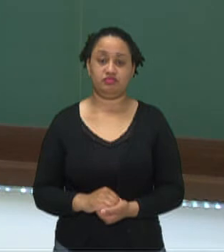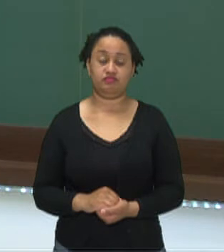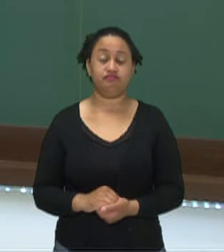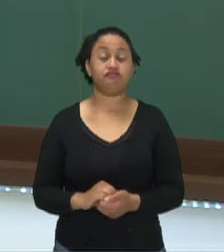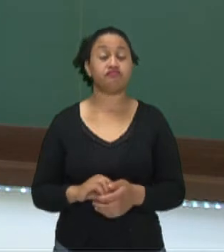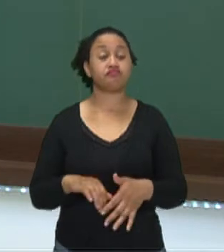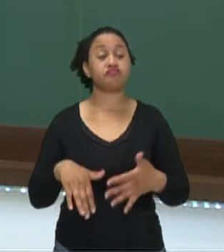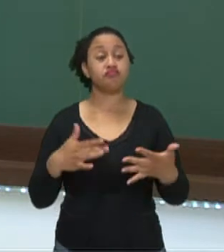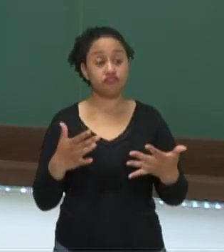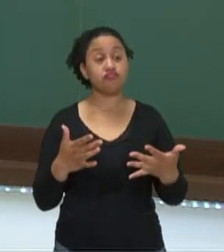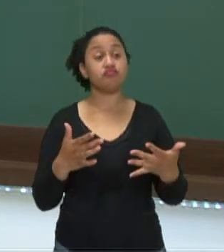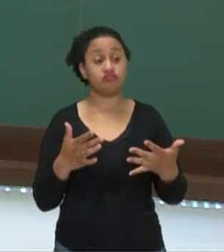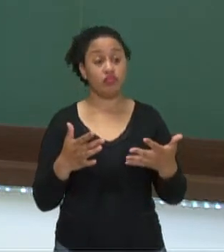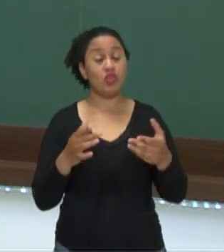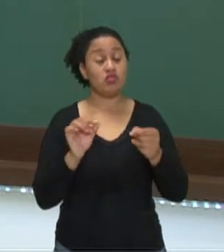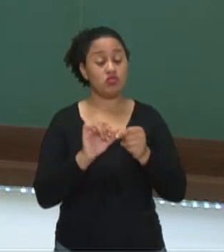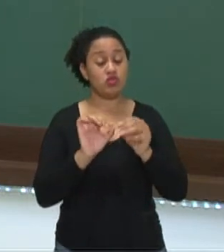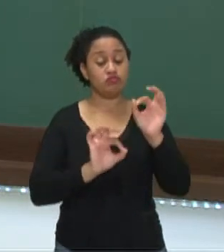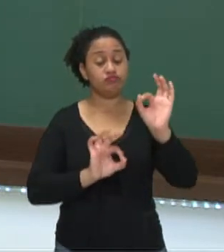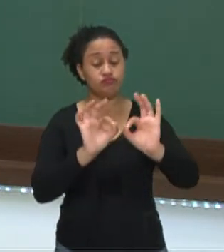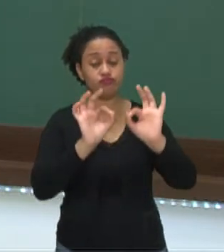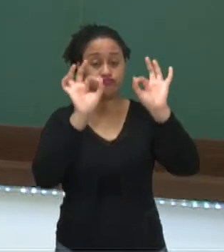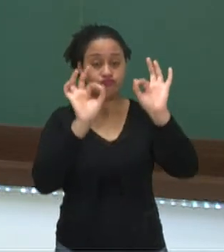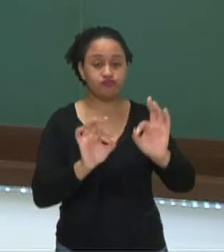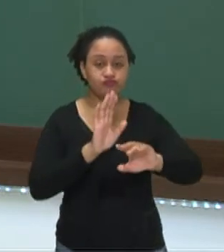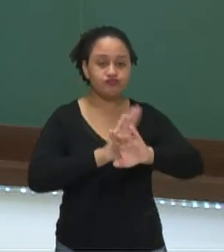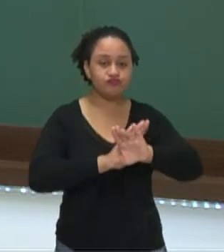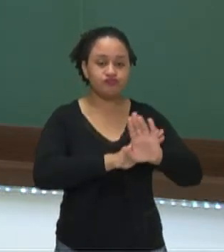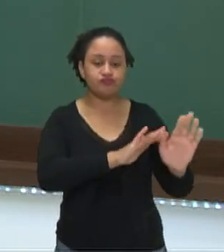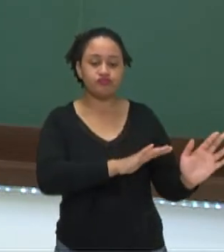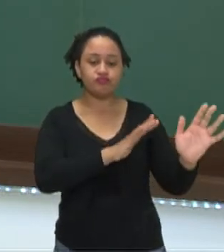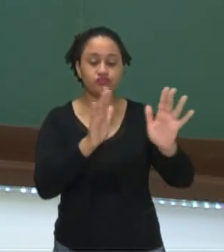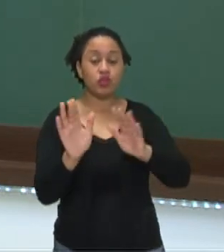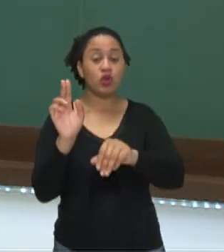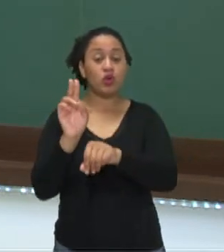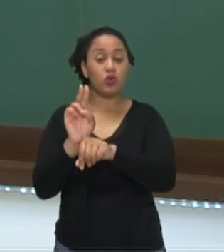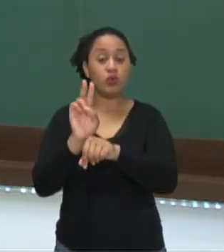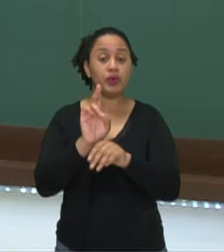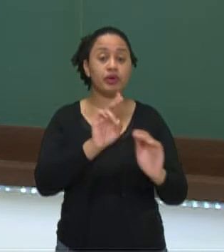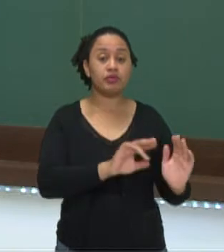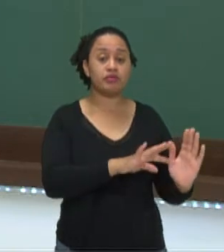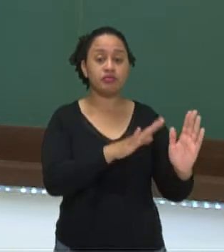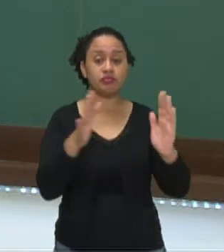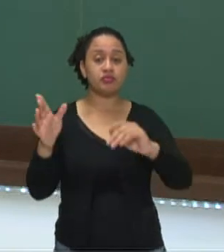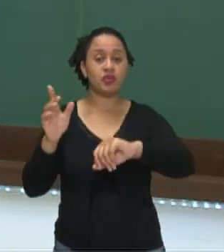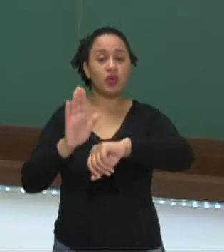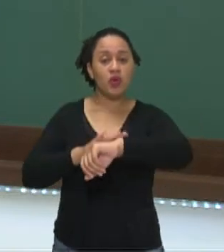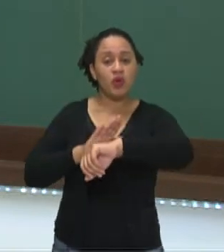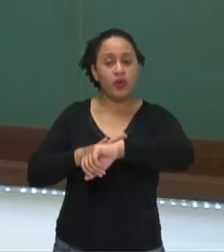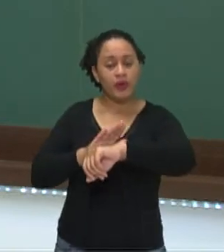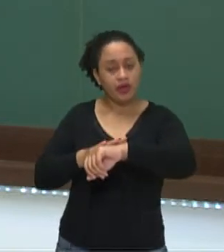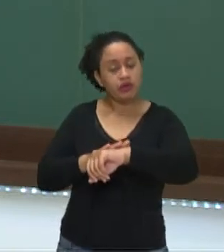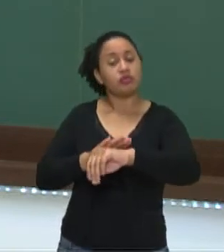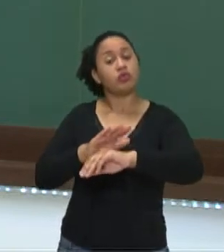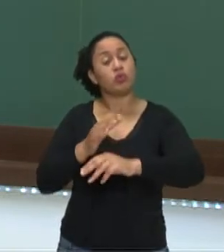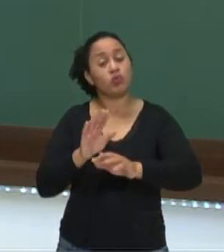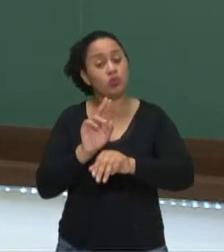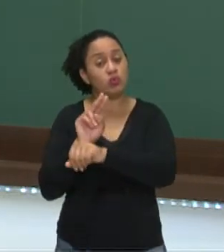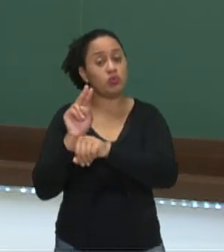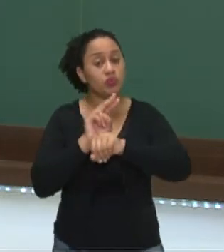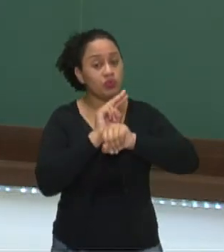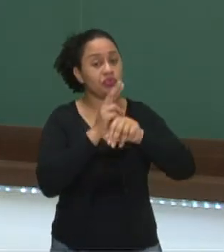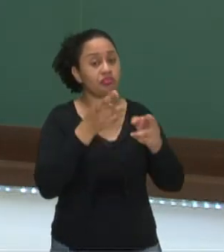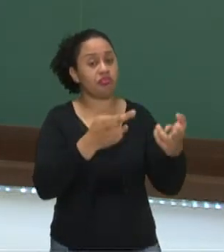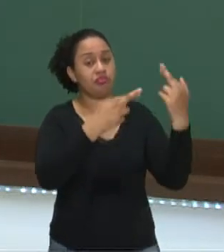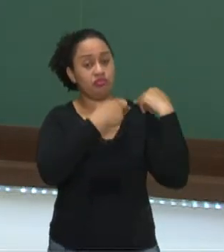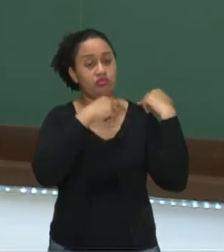Fazer uma boa gestão do tempo, cuidar da sua rotina, dos seus horários, das suas